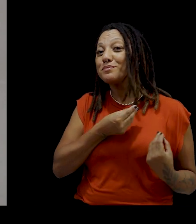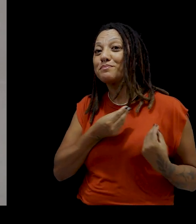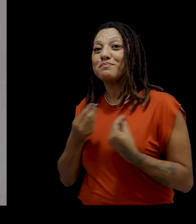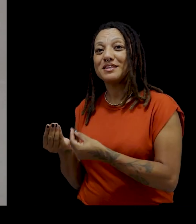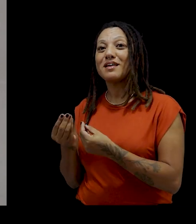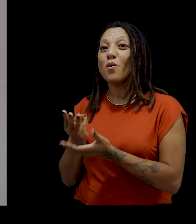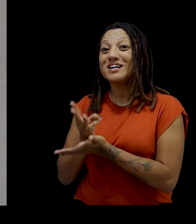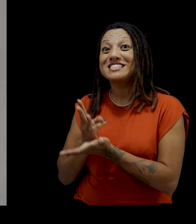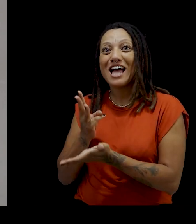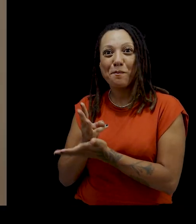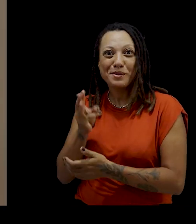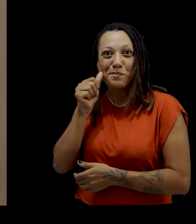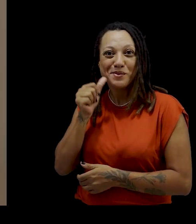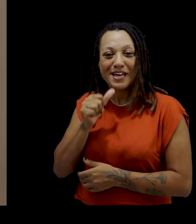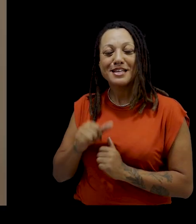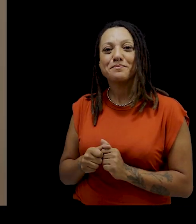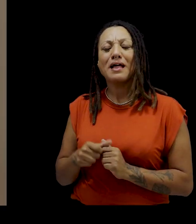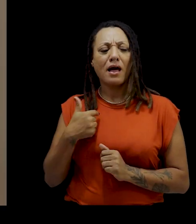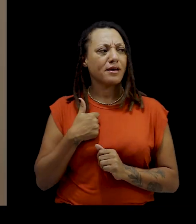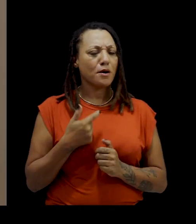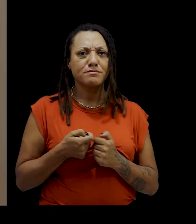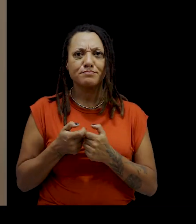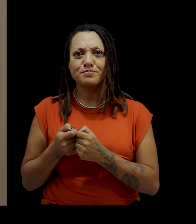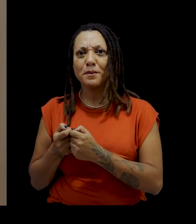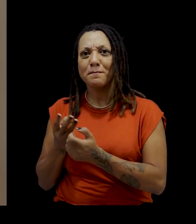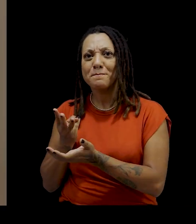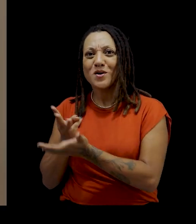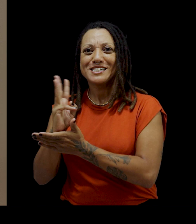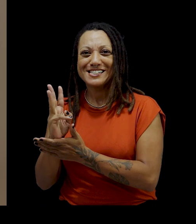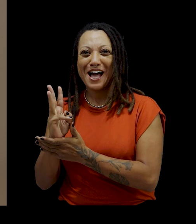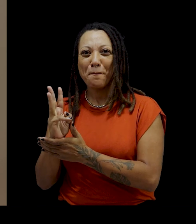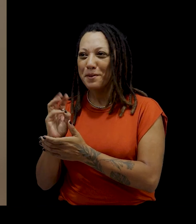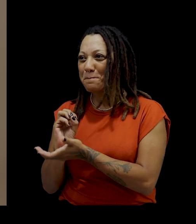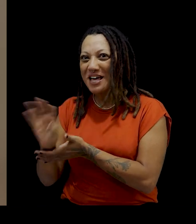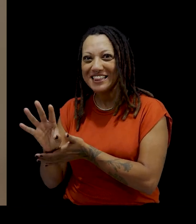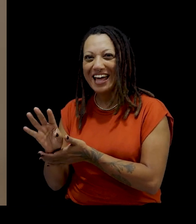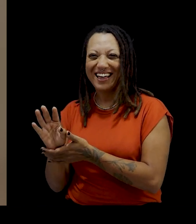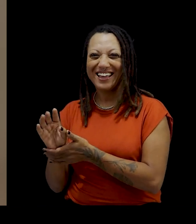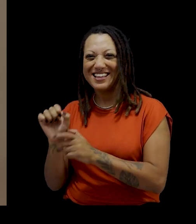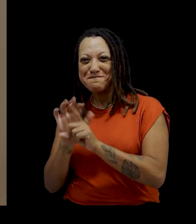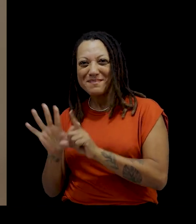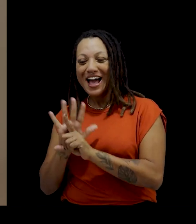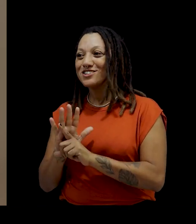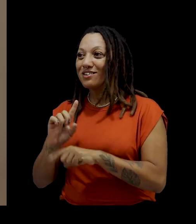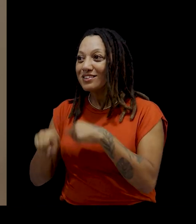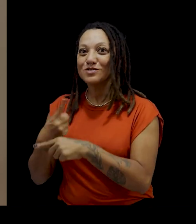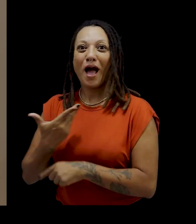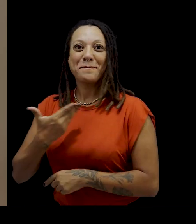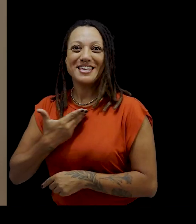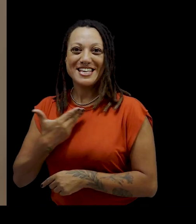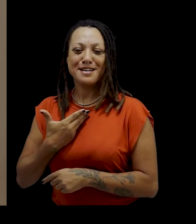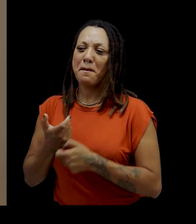Erismar, né? Aí me passou o WhatsApp dela, escrevi para ela, mandei uma figurinha e ficamos